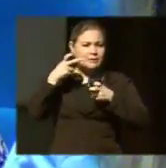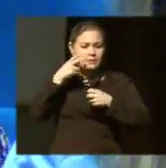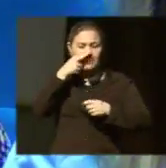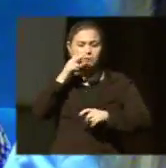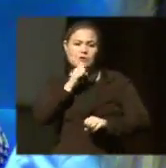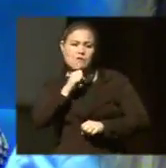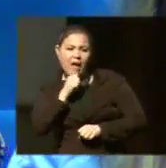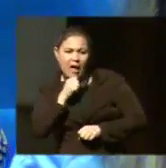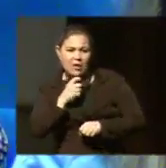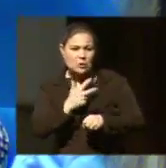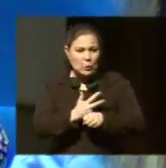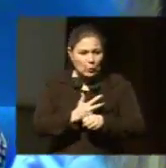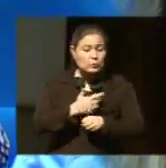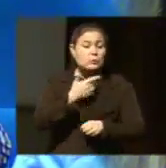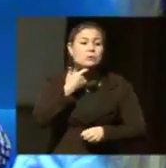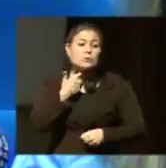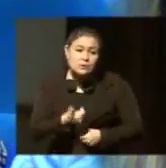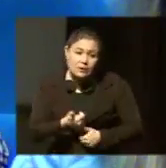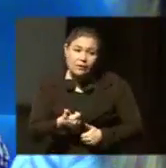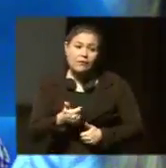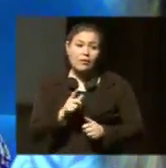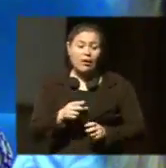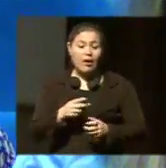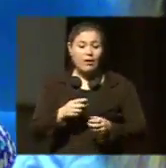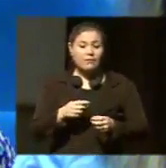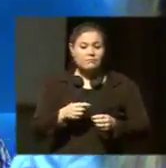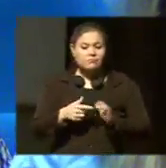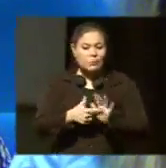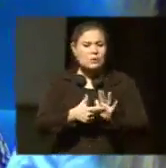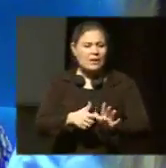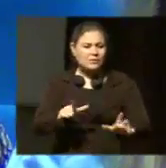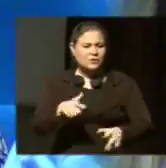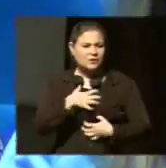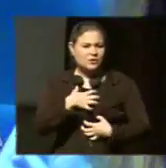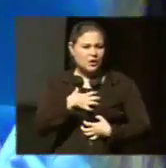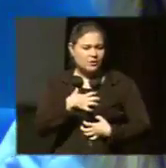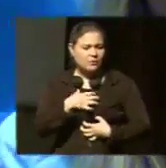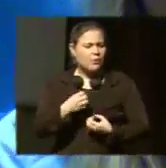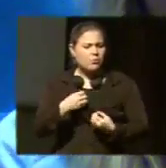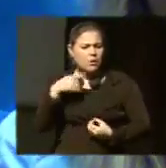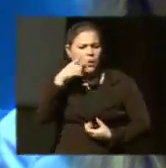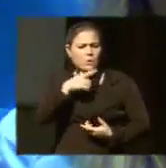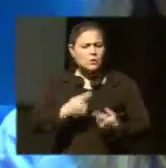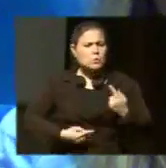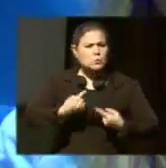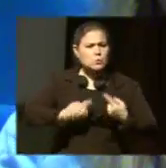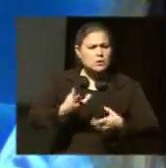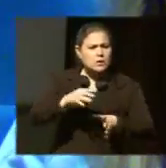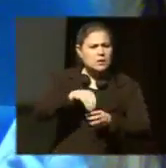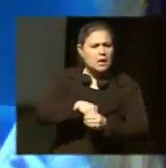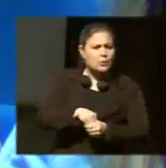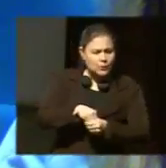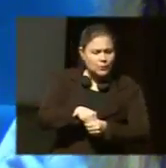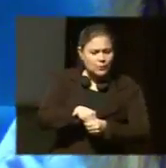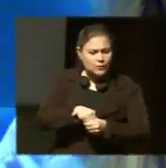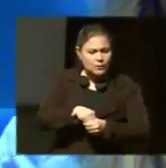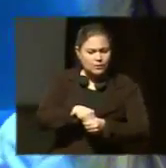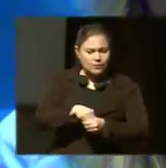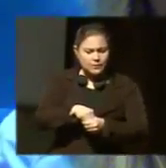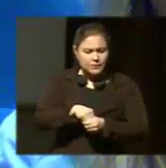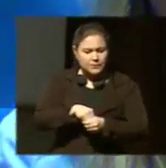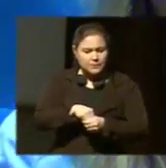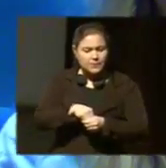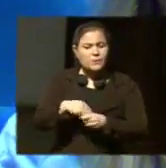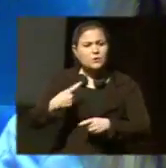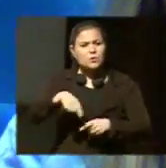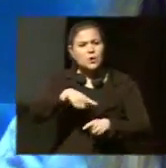a gente gosta e gostaria que fosse vendido na mídia? Como que a gente consegue discutir isso dentro, né, dos